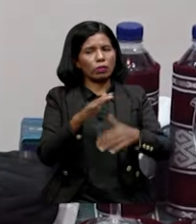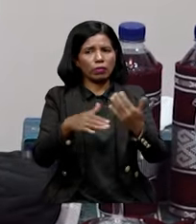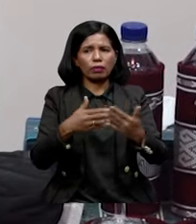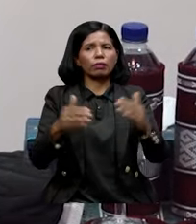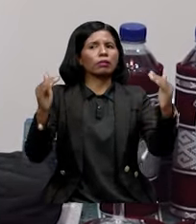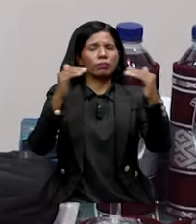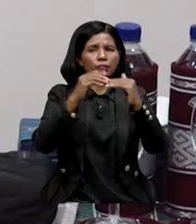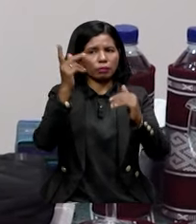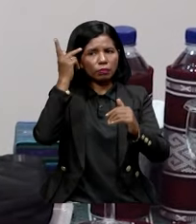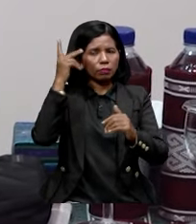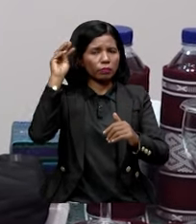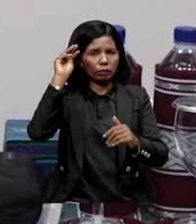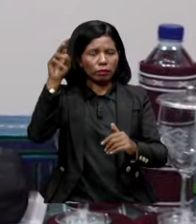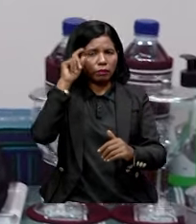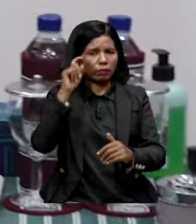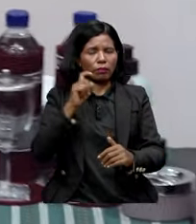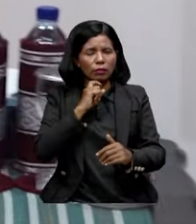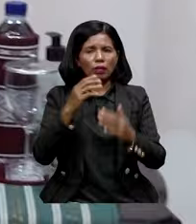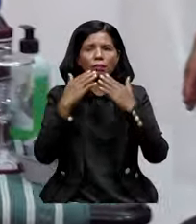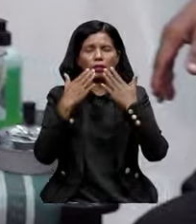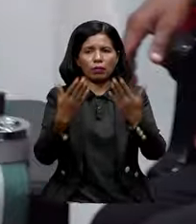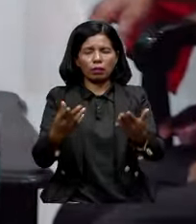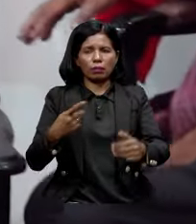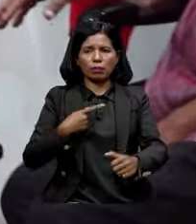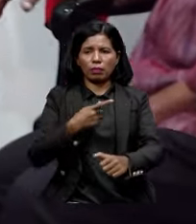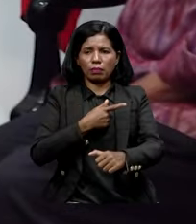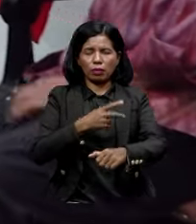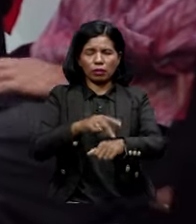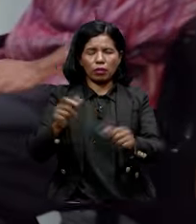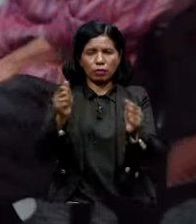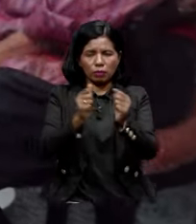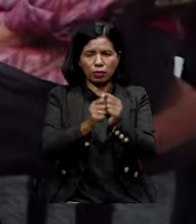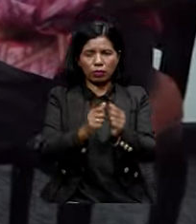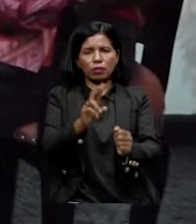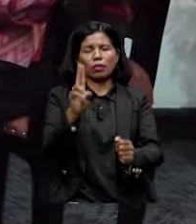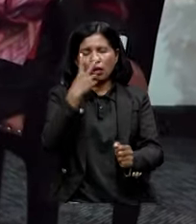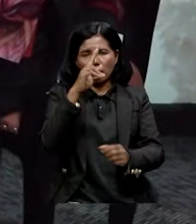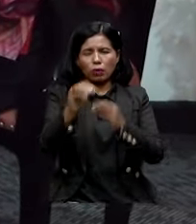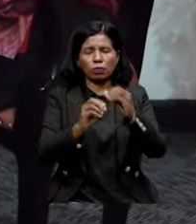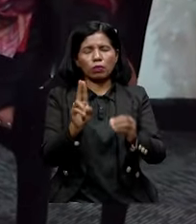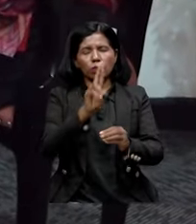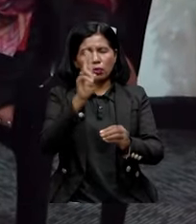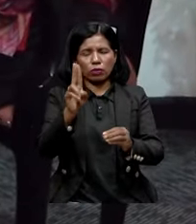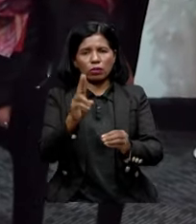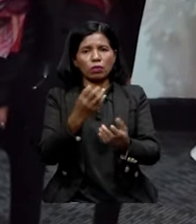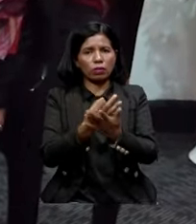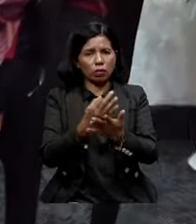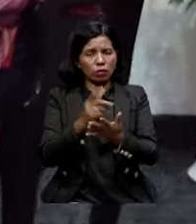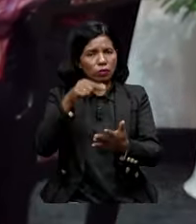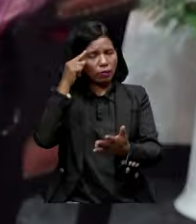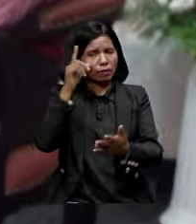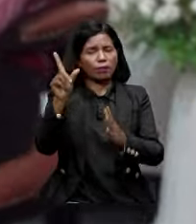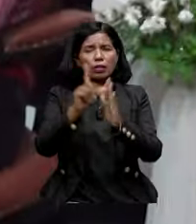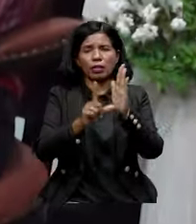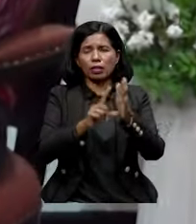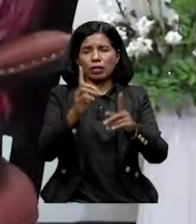encontro, né, primeiro-ministro Kairala Sanana Guzmão agradece para o Parlamento Nacional, também acompanha a execução do governo nian, nebe lao hela. Tuir lei e a lorong ida fula